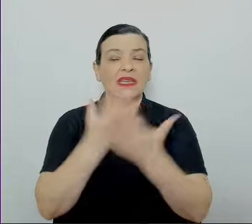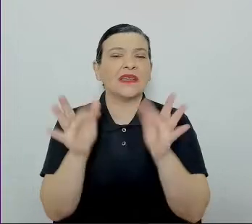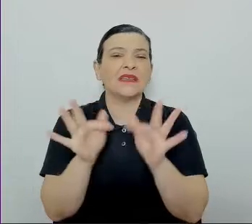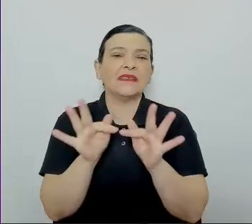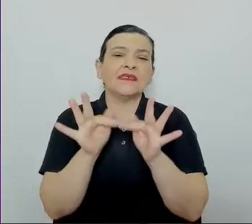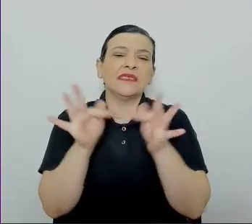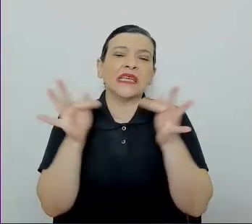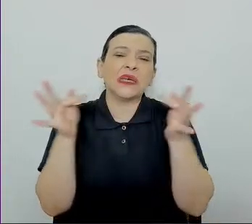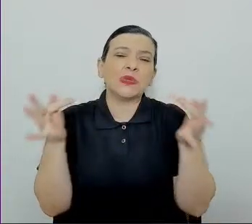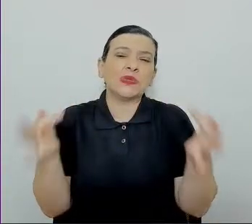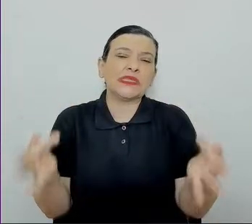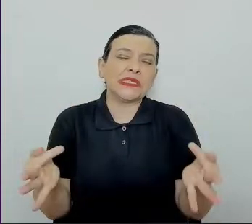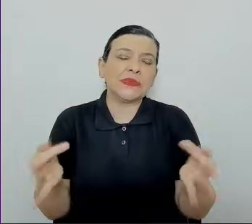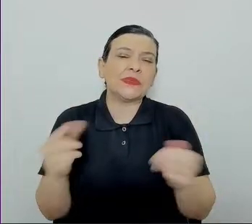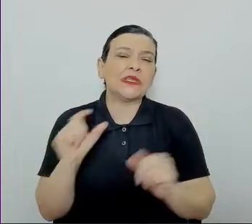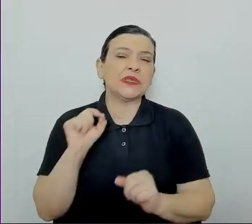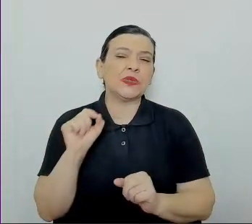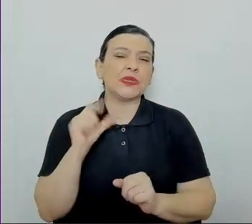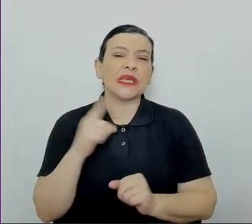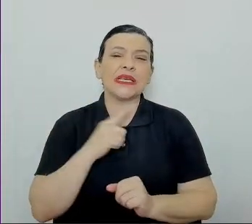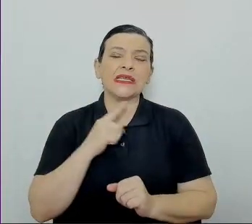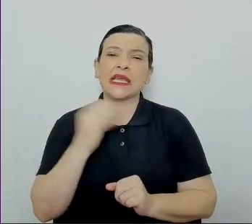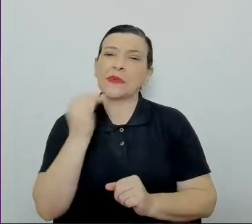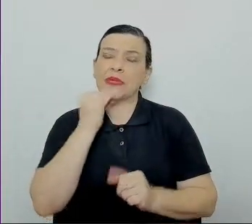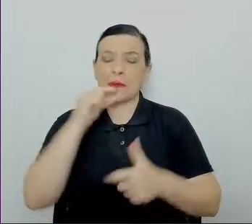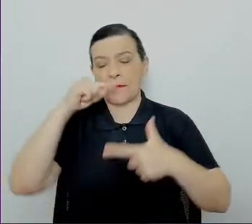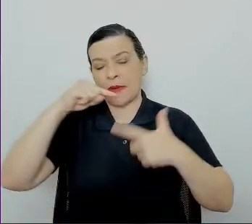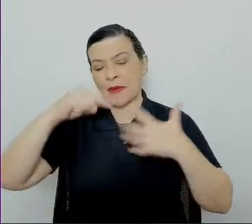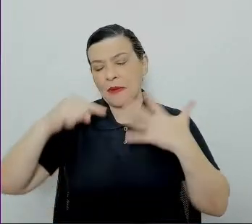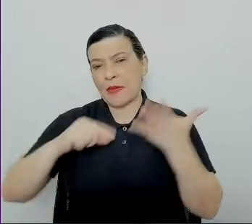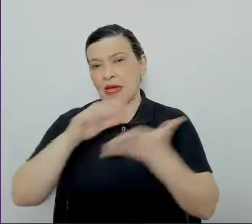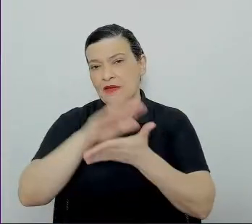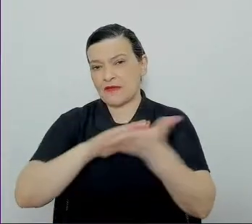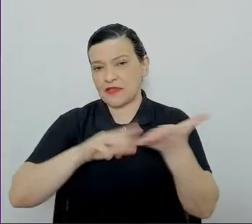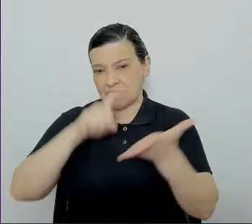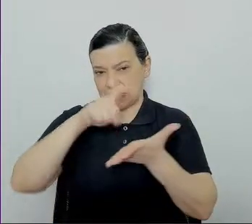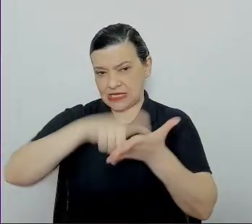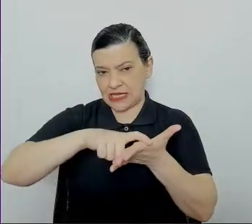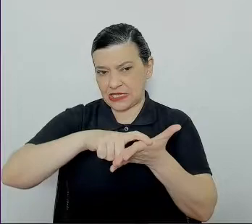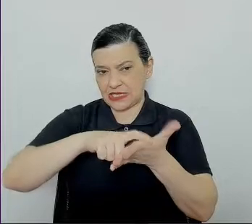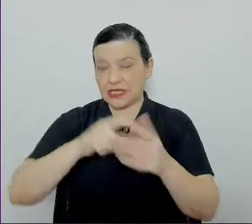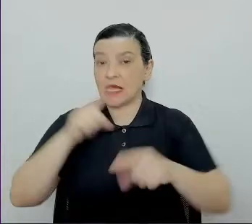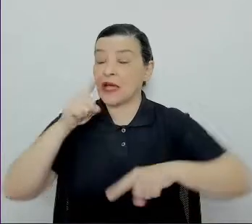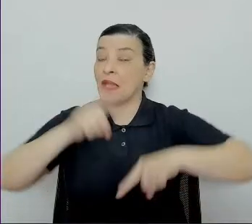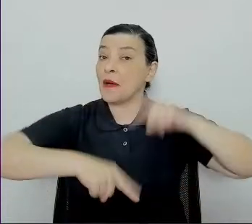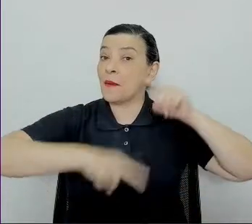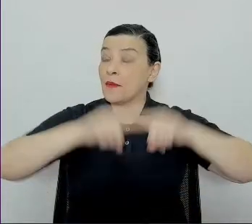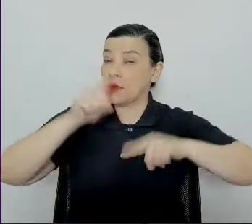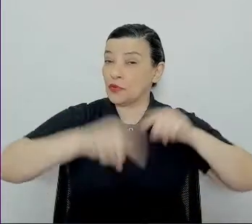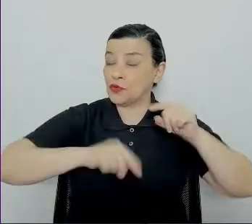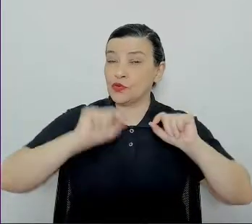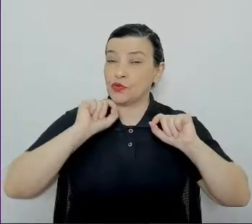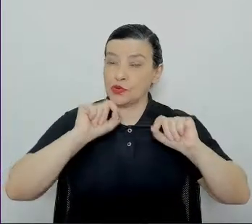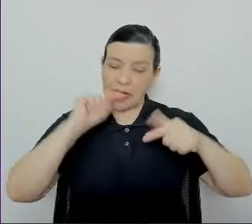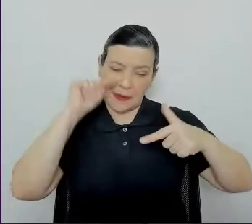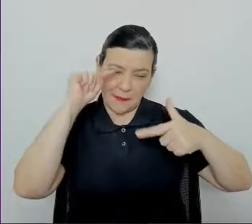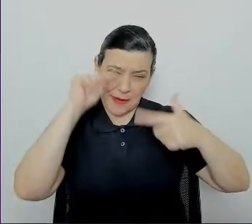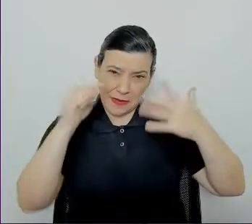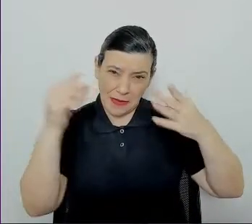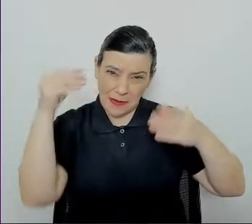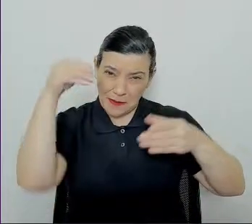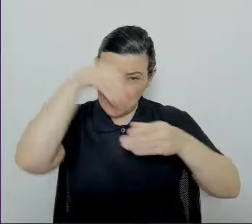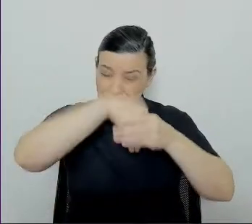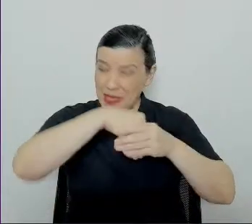uma quantidade bem específica de funcionalidades. Esses são os bons produtos. Produtos que têm muitas coisas normalmente não são vistos como